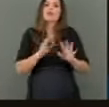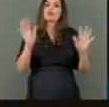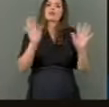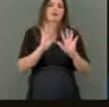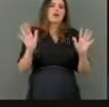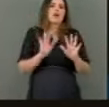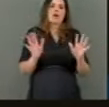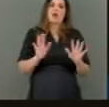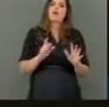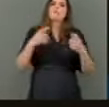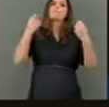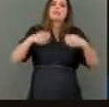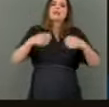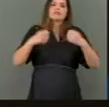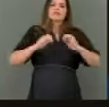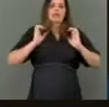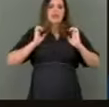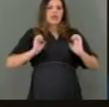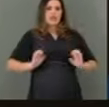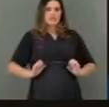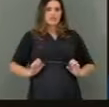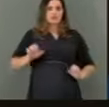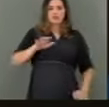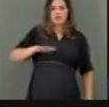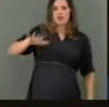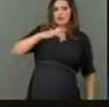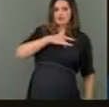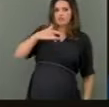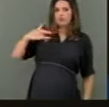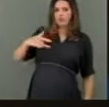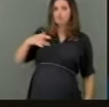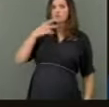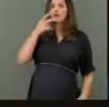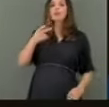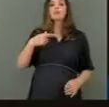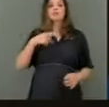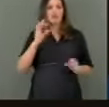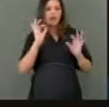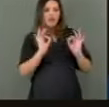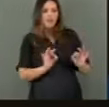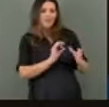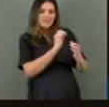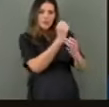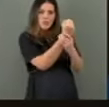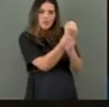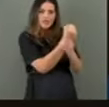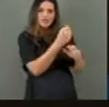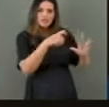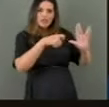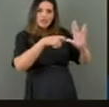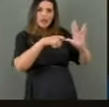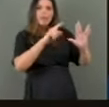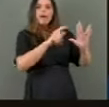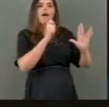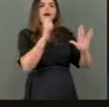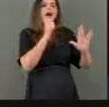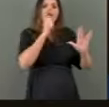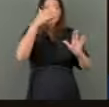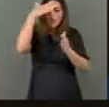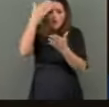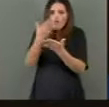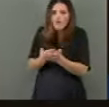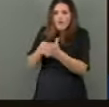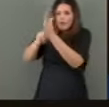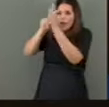a essência da ética na saúde, assumindo eficácia e segurança sem dispor de dados confiáveis